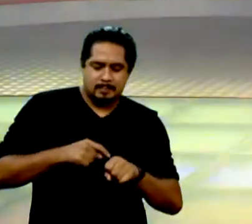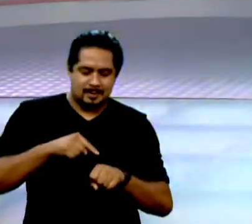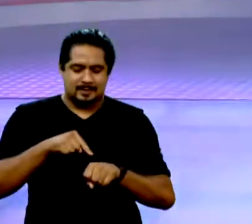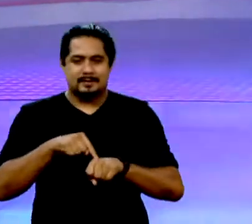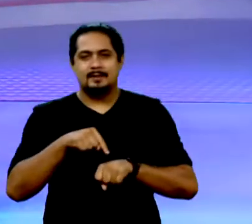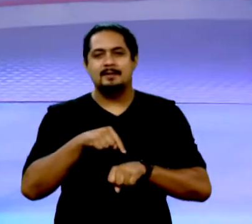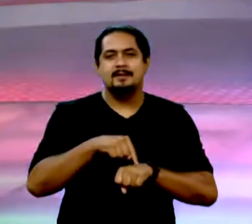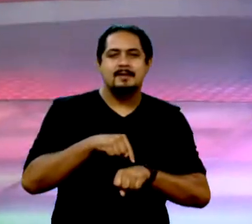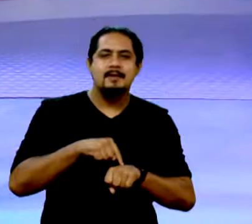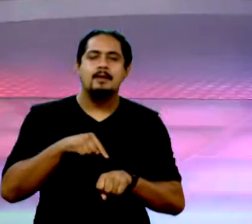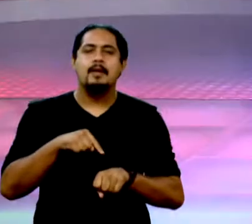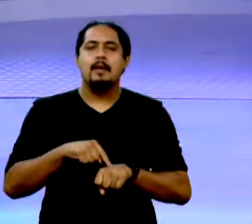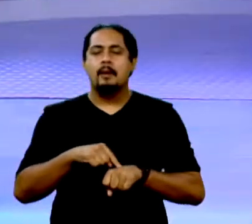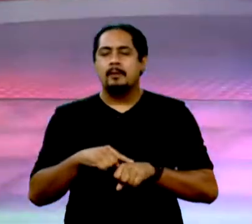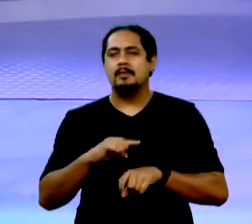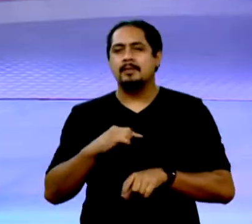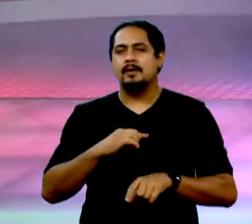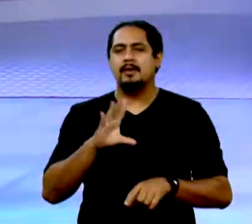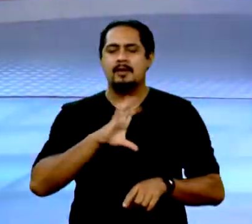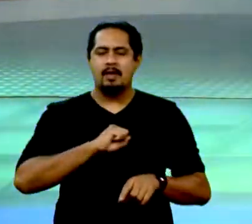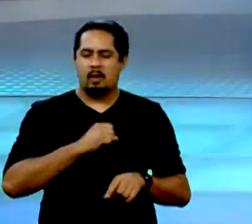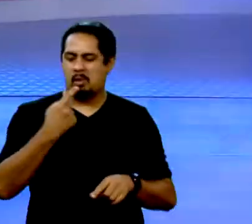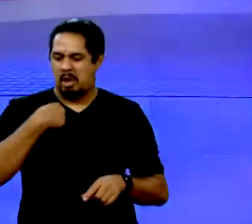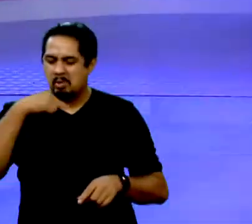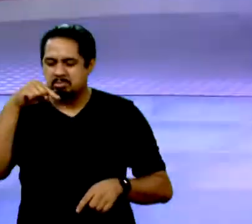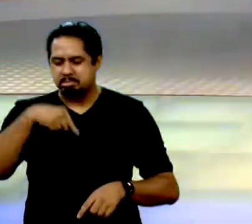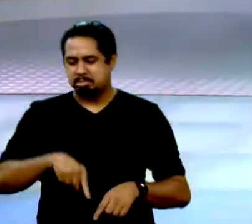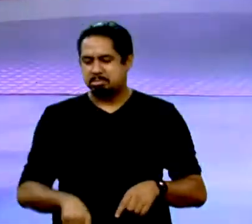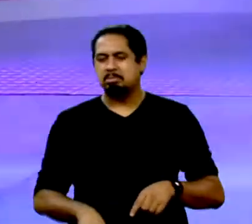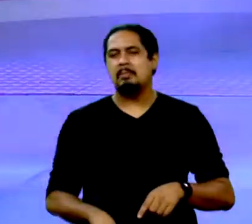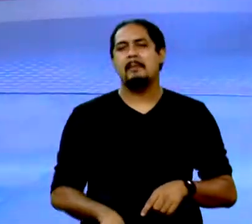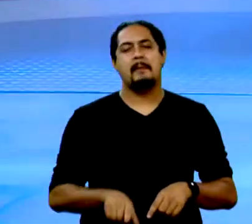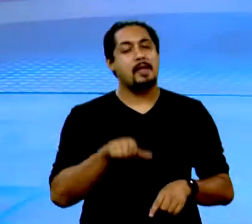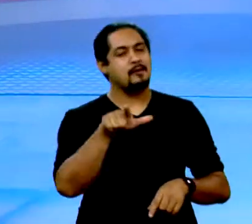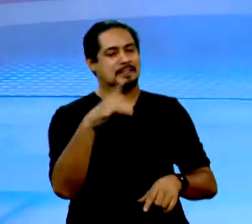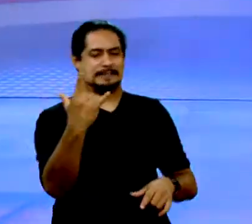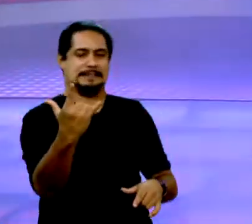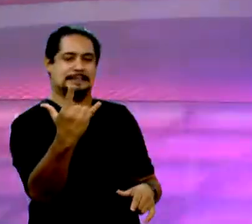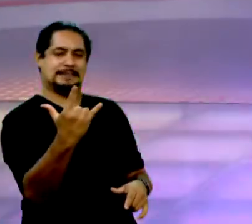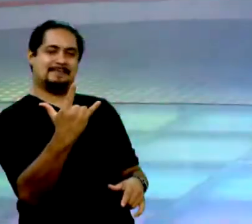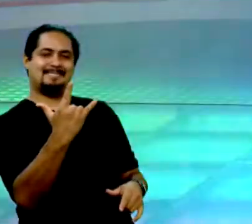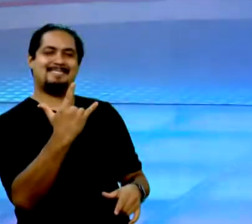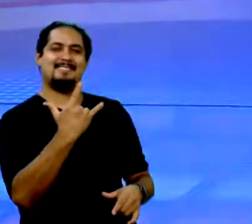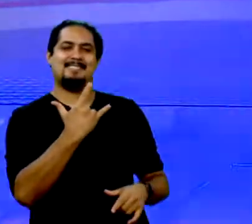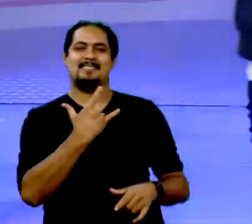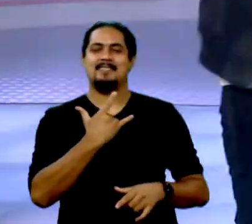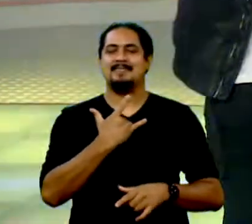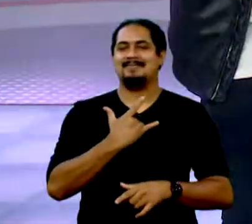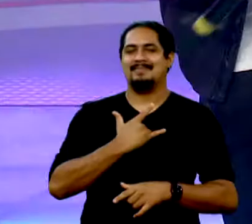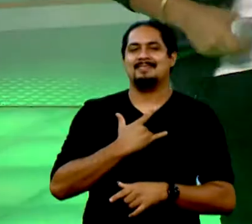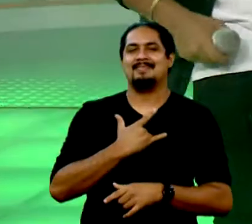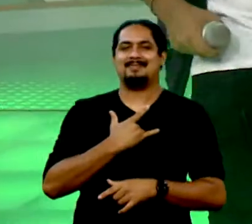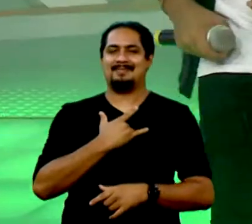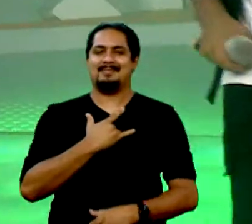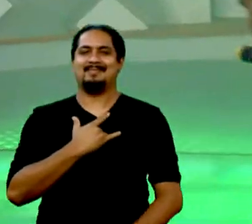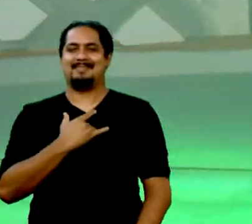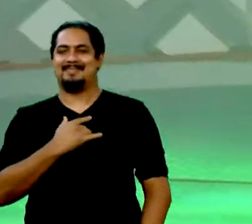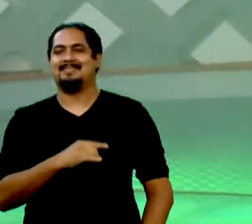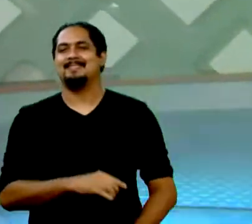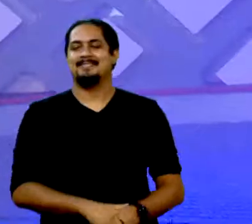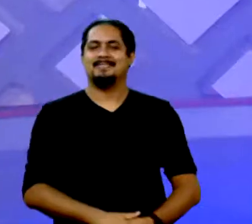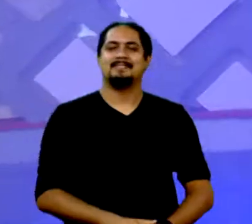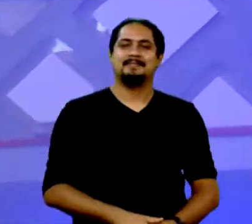de moranguinho. Sei que eu não presto, mas ser louca por mim.